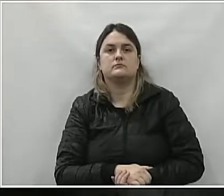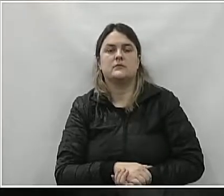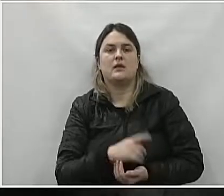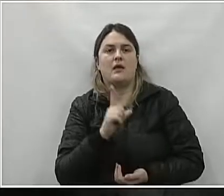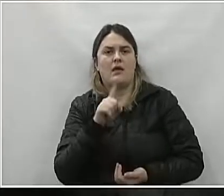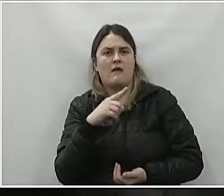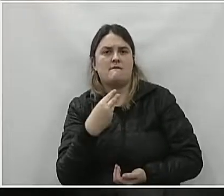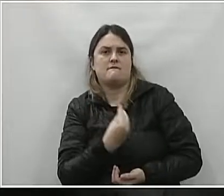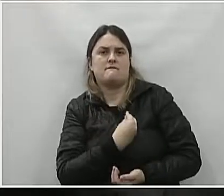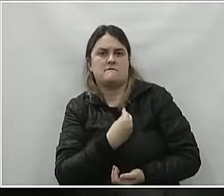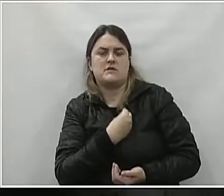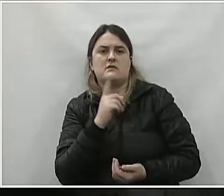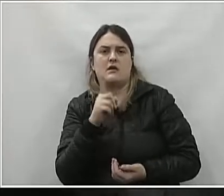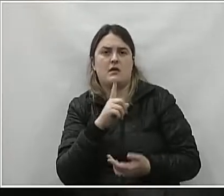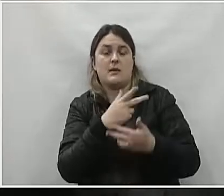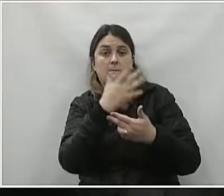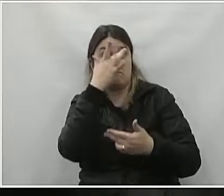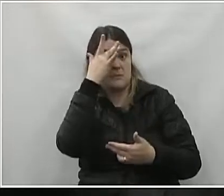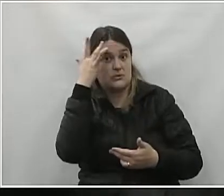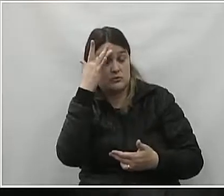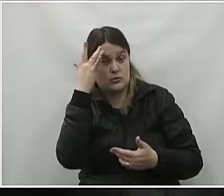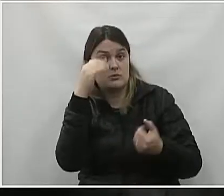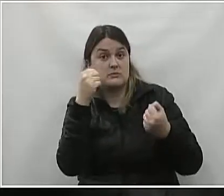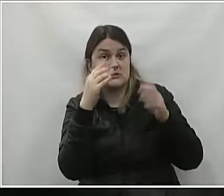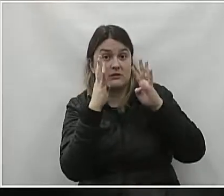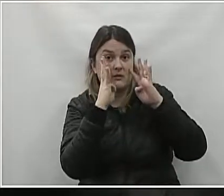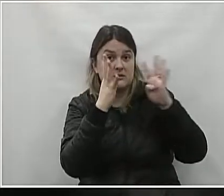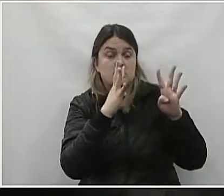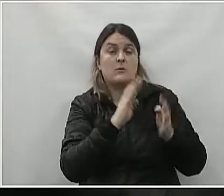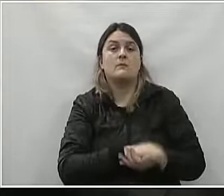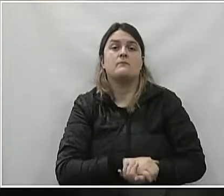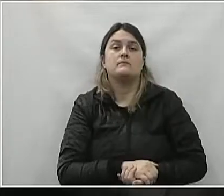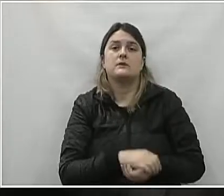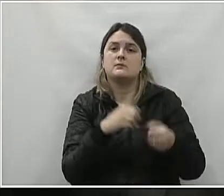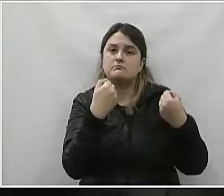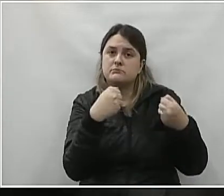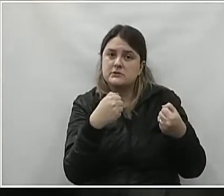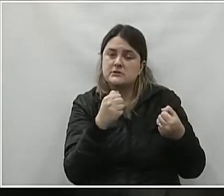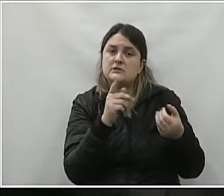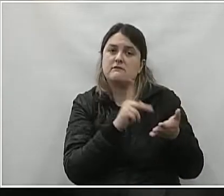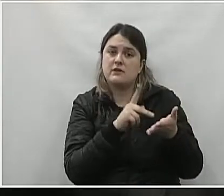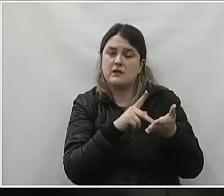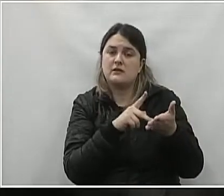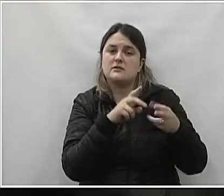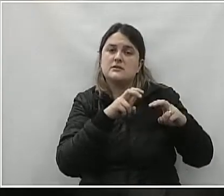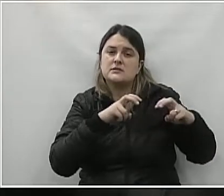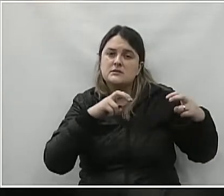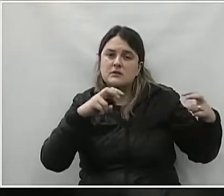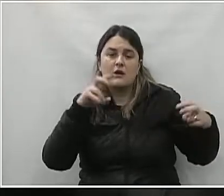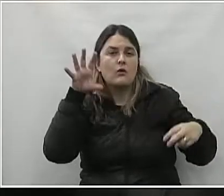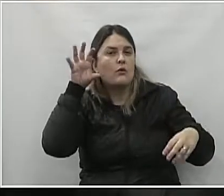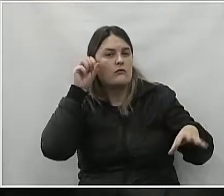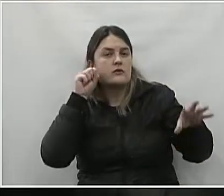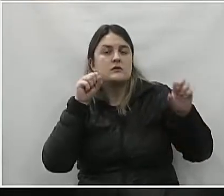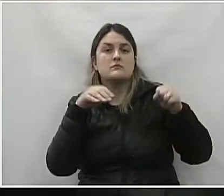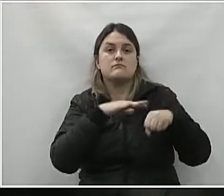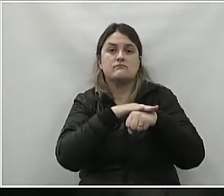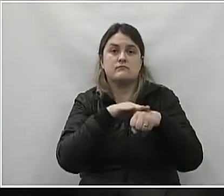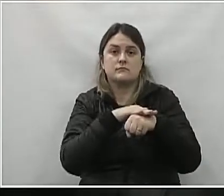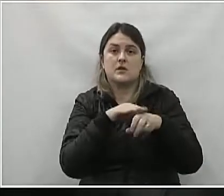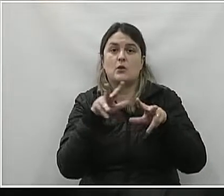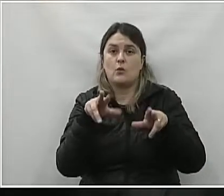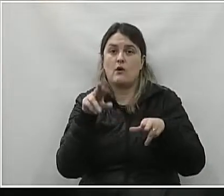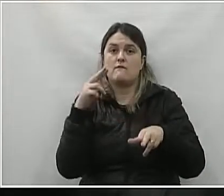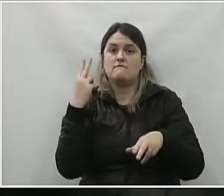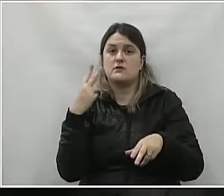vidas aí e pessoas ali, né, trabalhadores, que precisam realmente ser ouvidos. E como o meu amigo Ledemilson